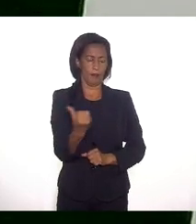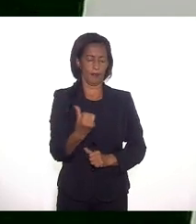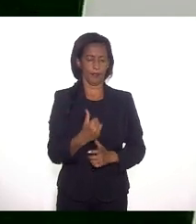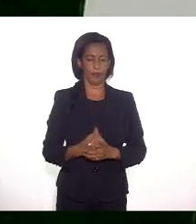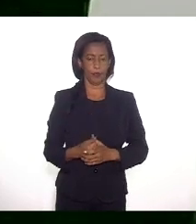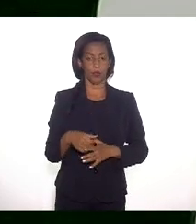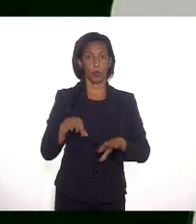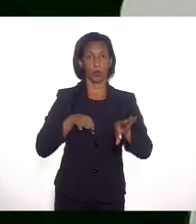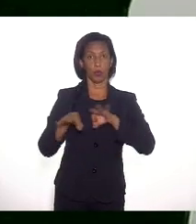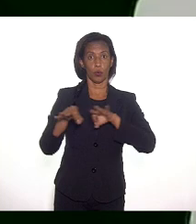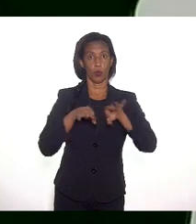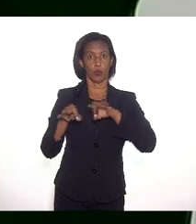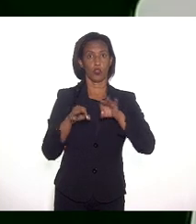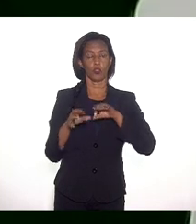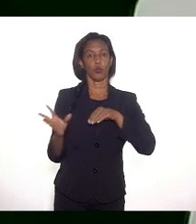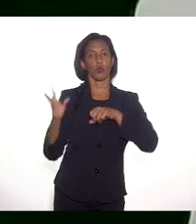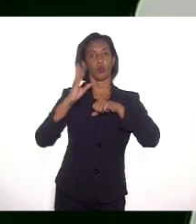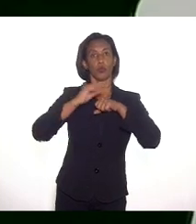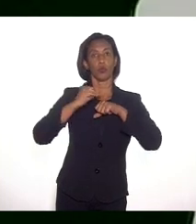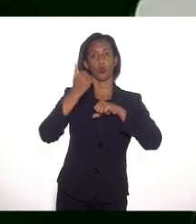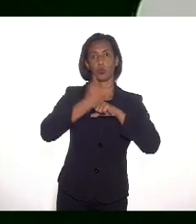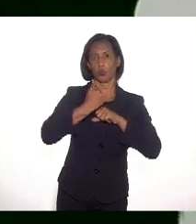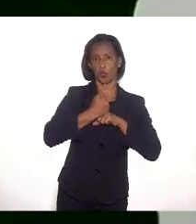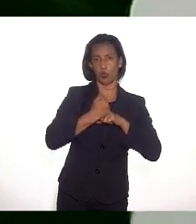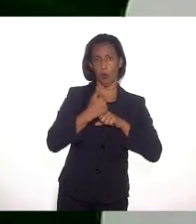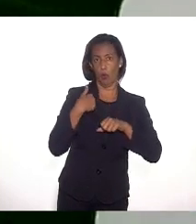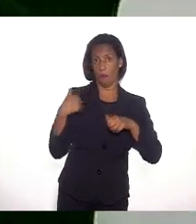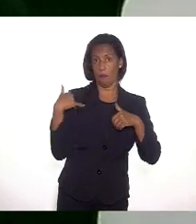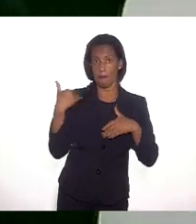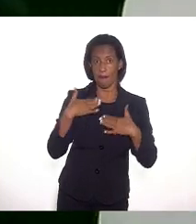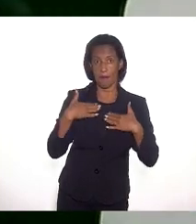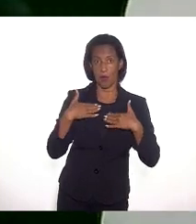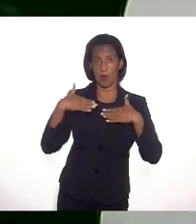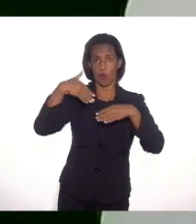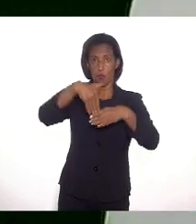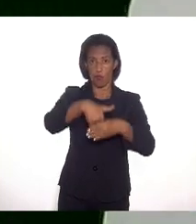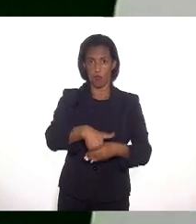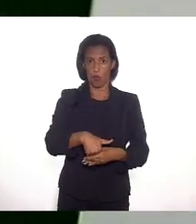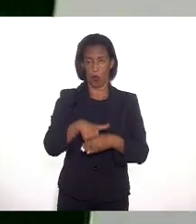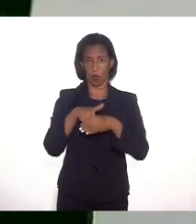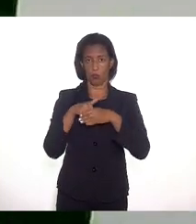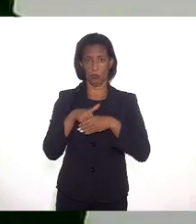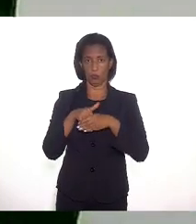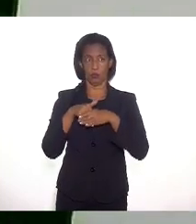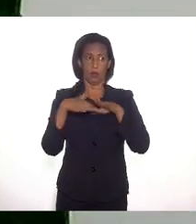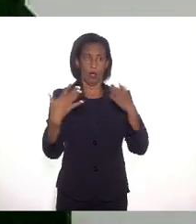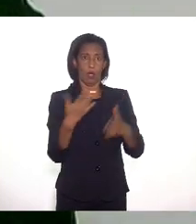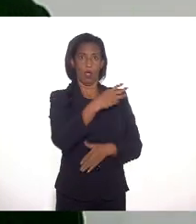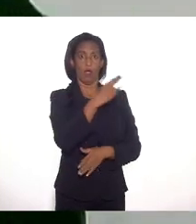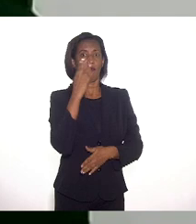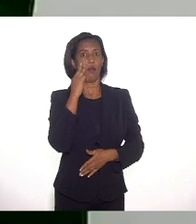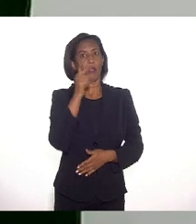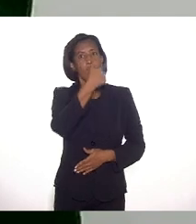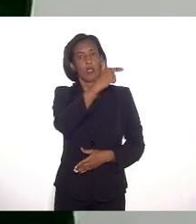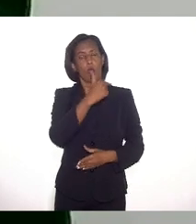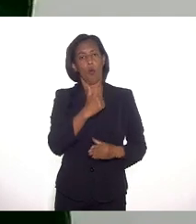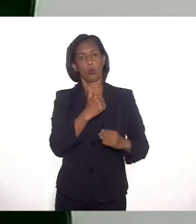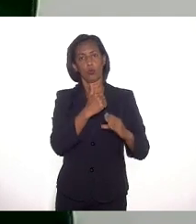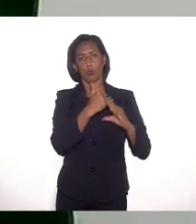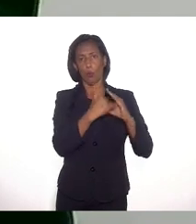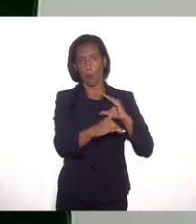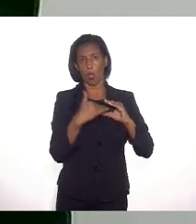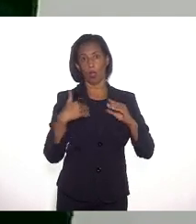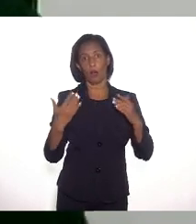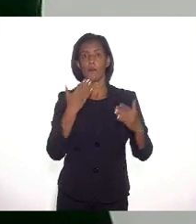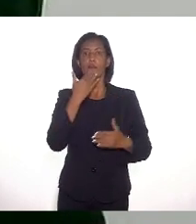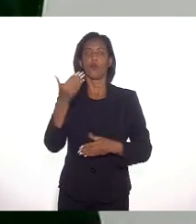no projeto através de um substitutivo. Este é o voto. Quer dizer, o meu voto. Obviamente, o deputado Waldeck tem outro encaminhamento. Então, colocamos aqui em